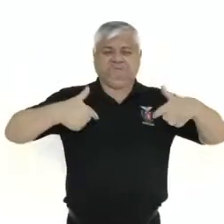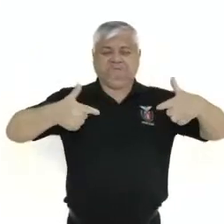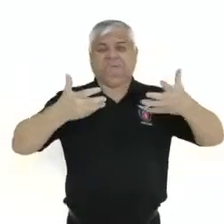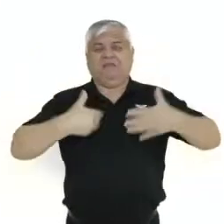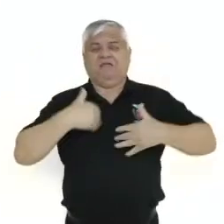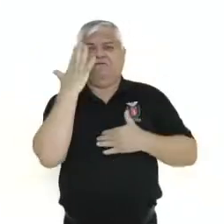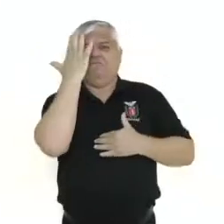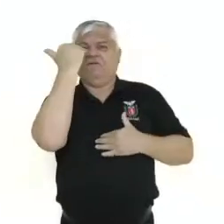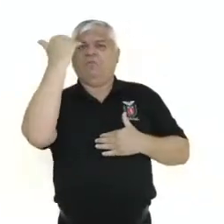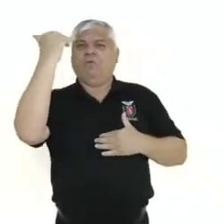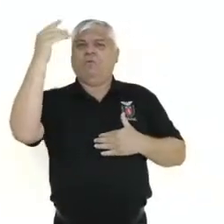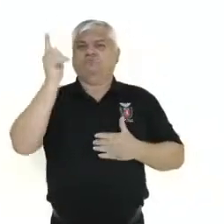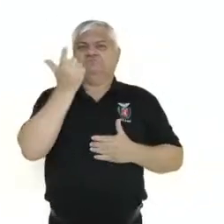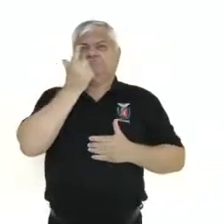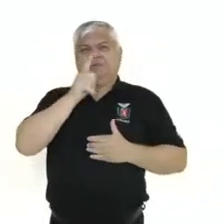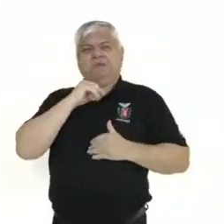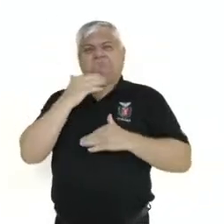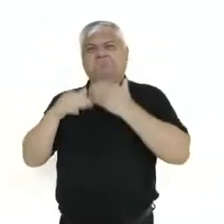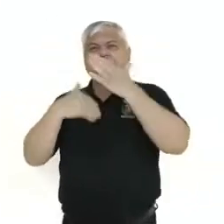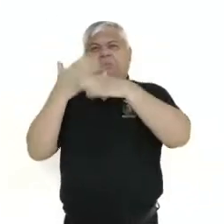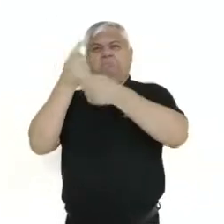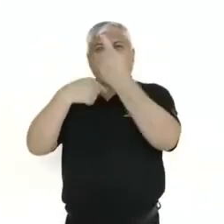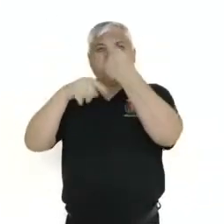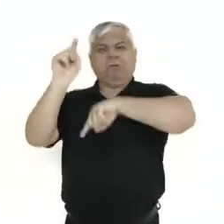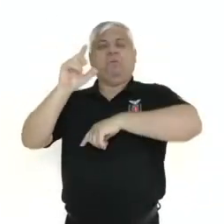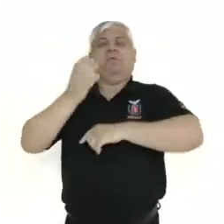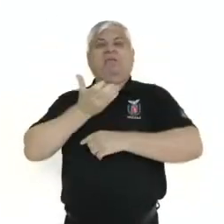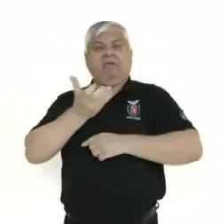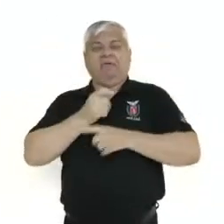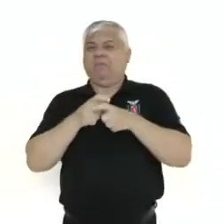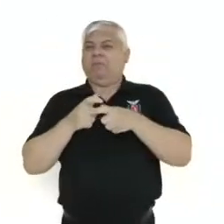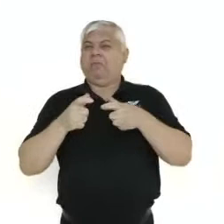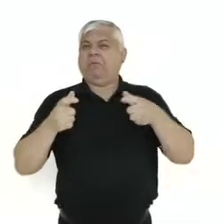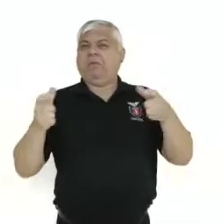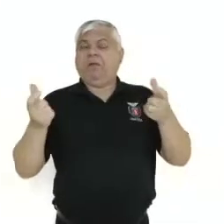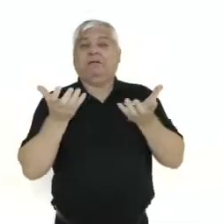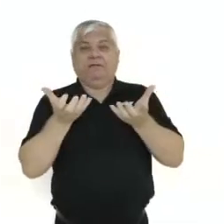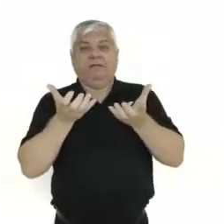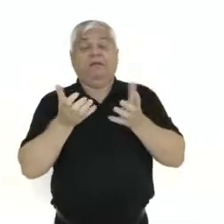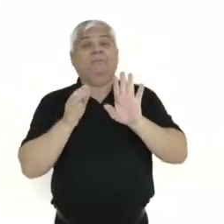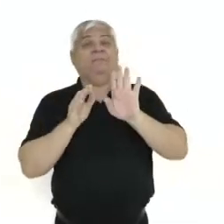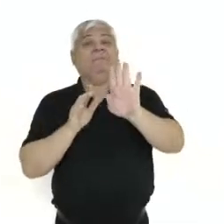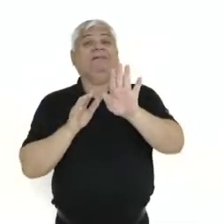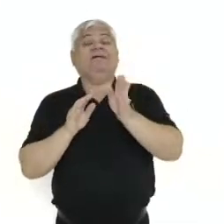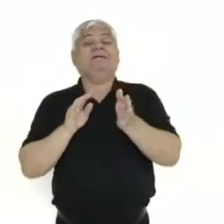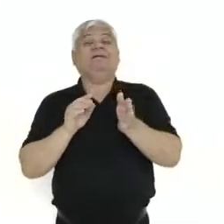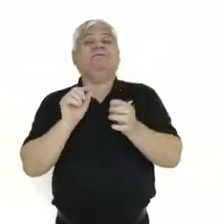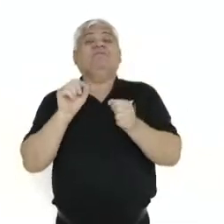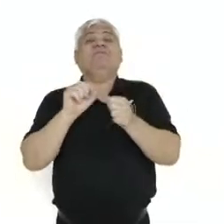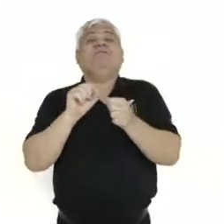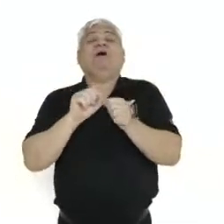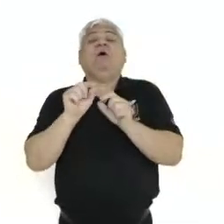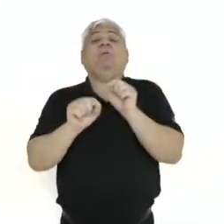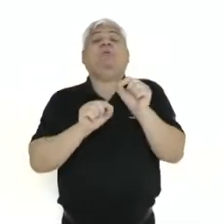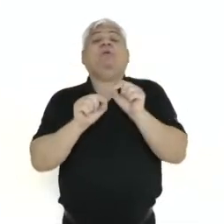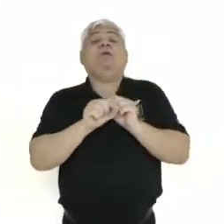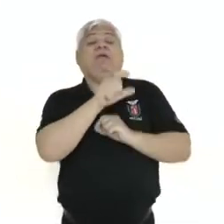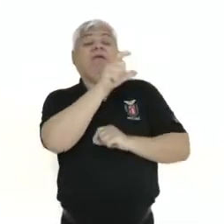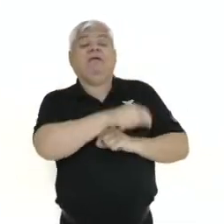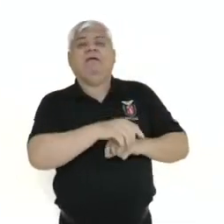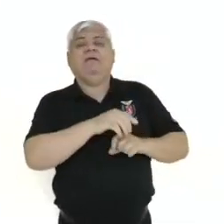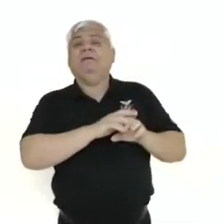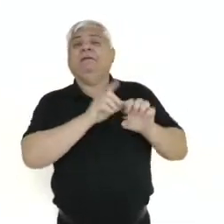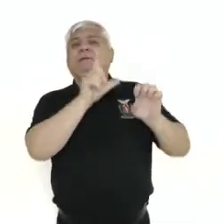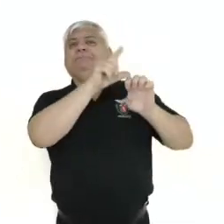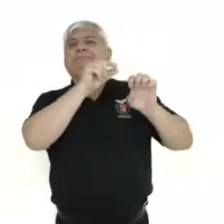sucesso, atender um número expressivo de clientes, querem muita coisa. Mas o que eles fazem para conseguir isso?